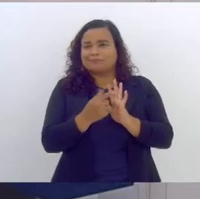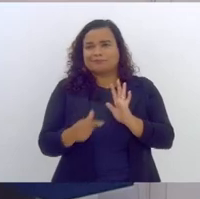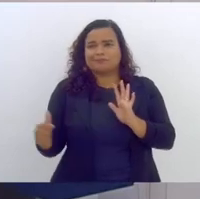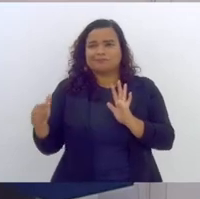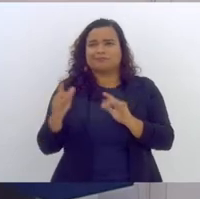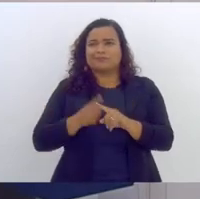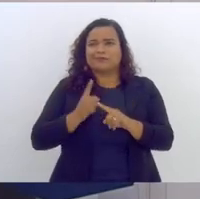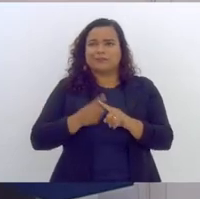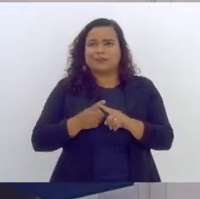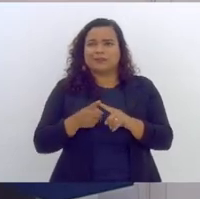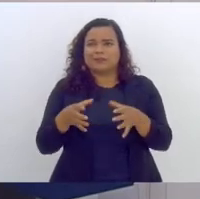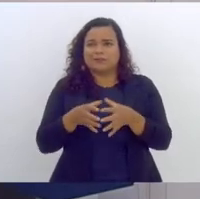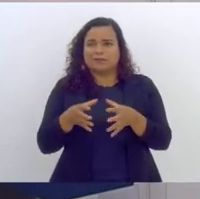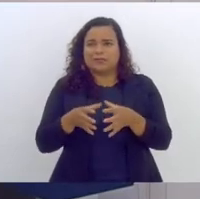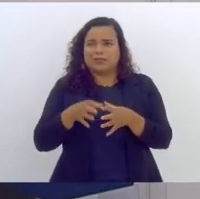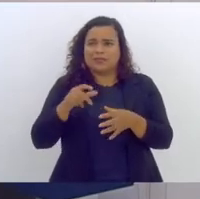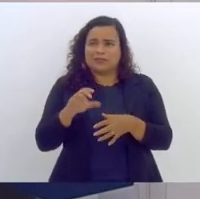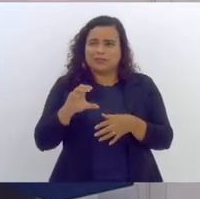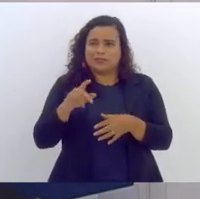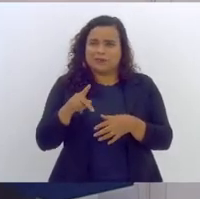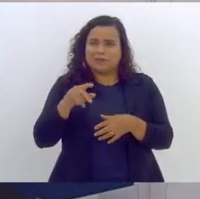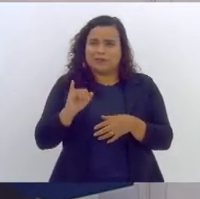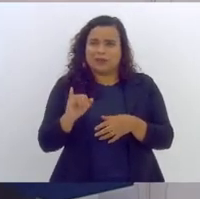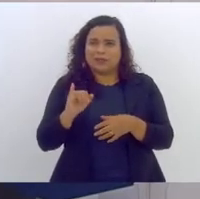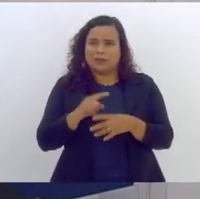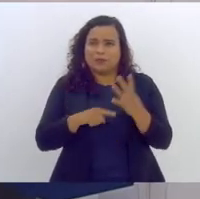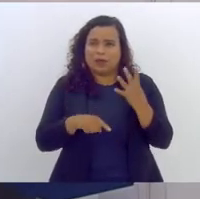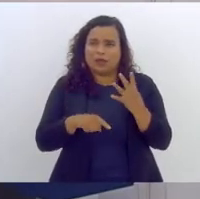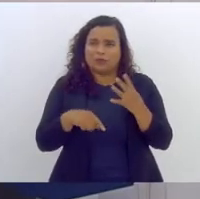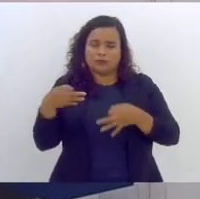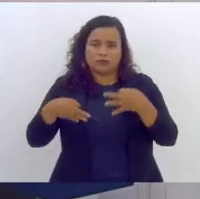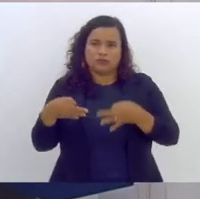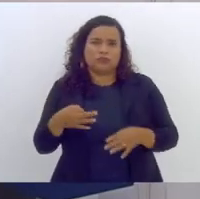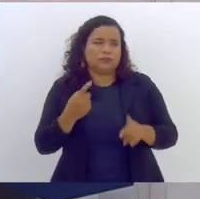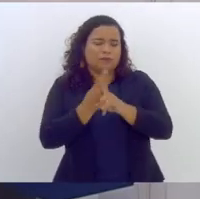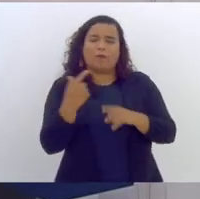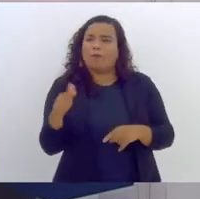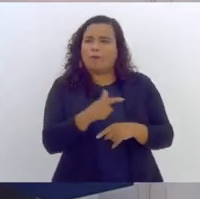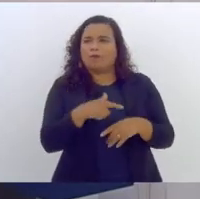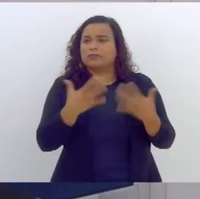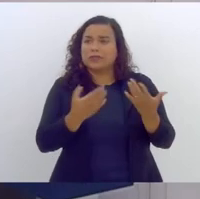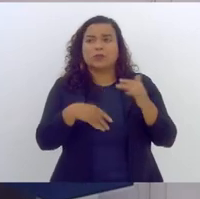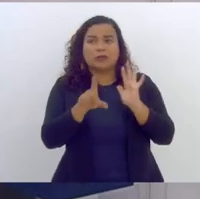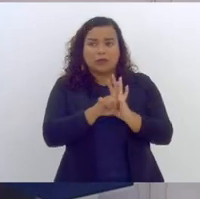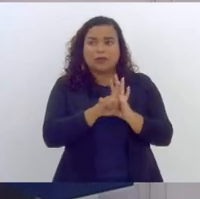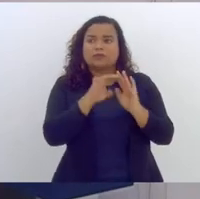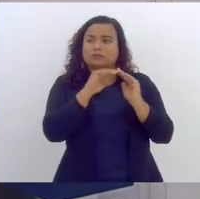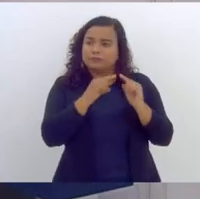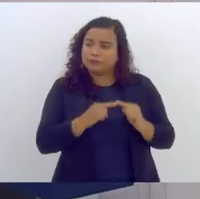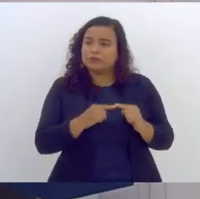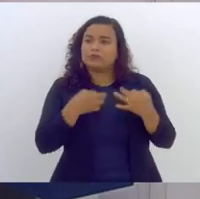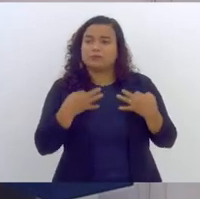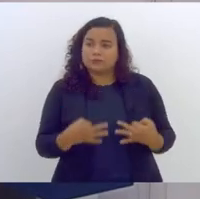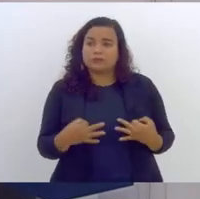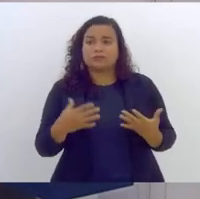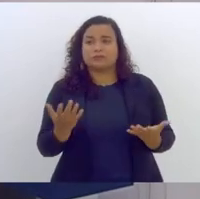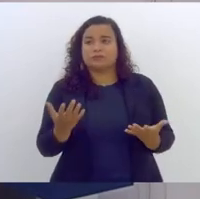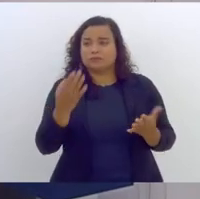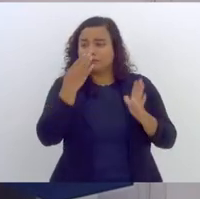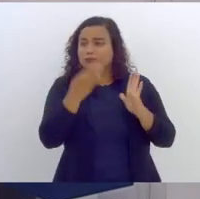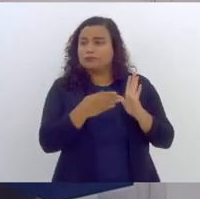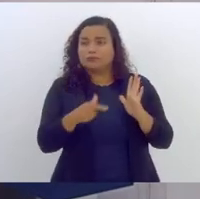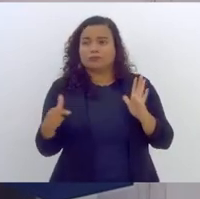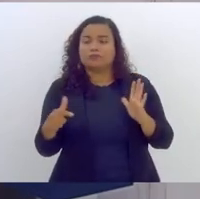a justiça não achou nada que pudesse cancelar eu não vejo o que pode estar errado bom uma